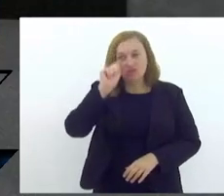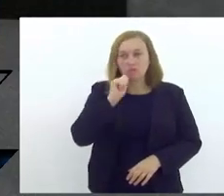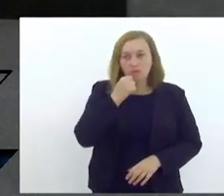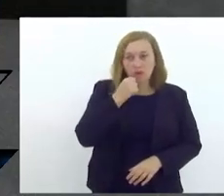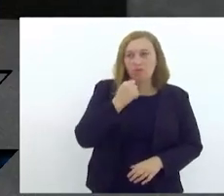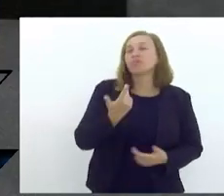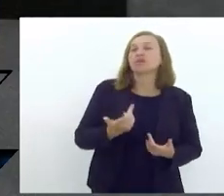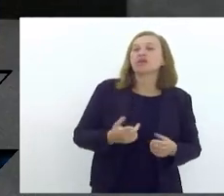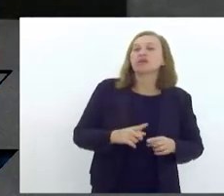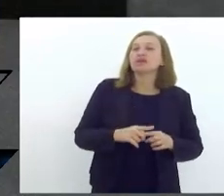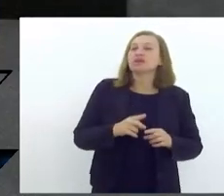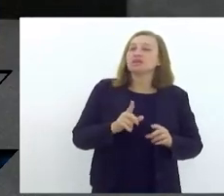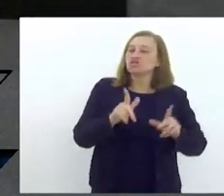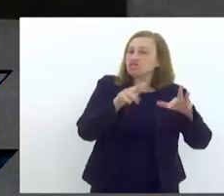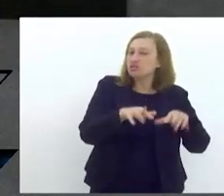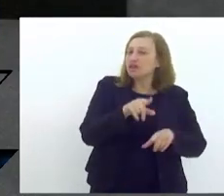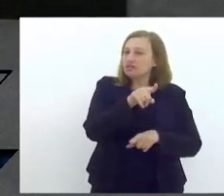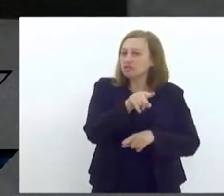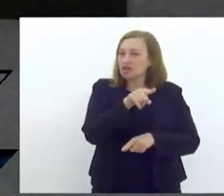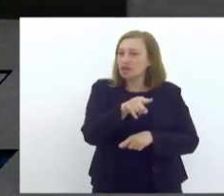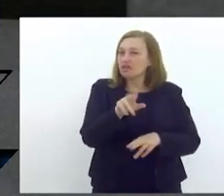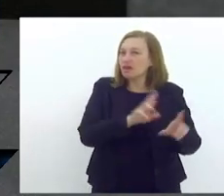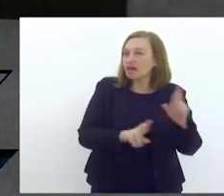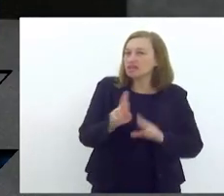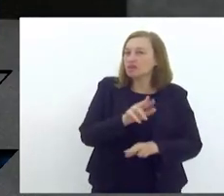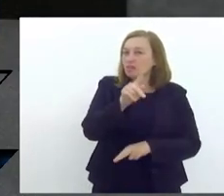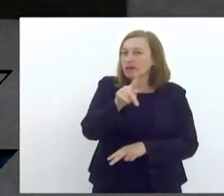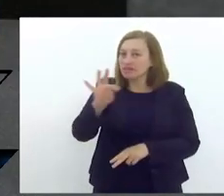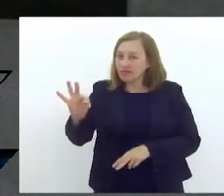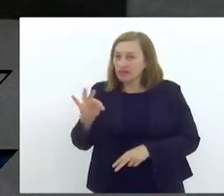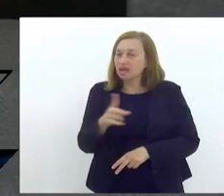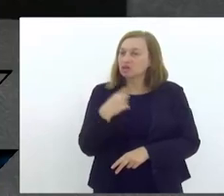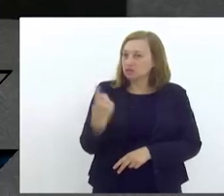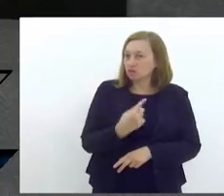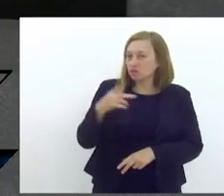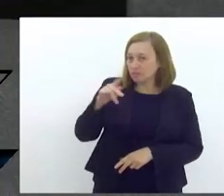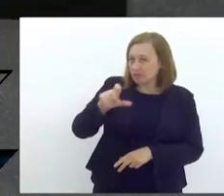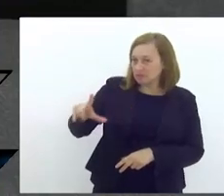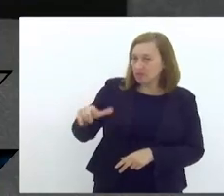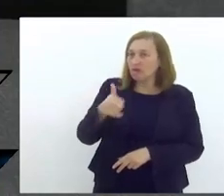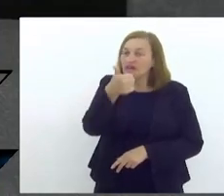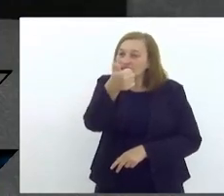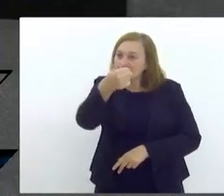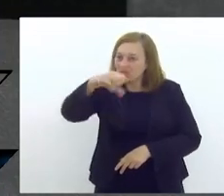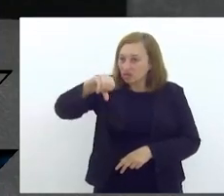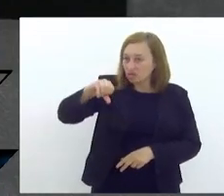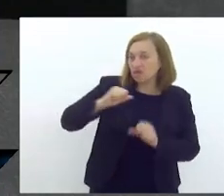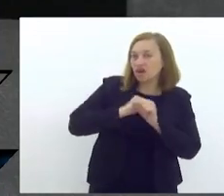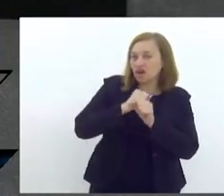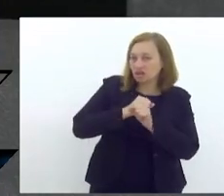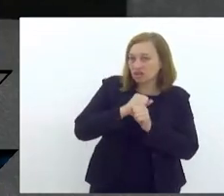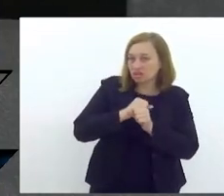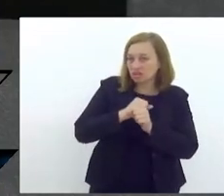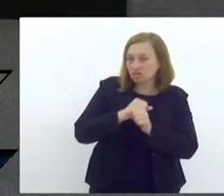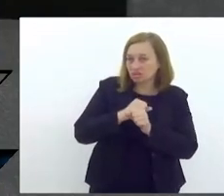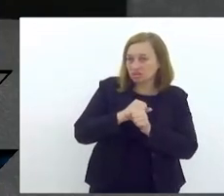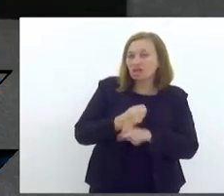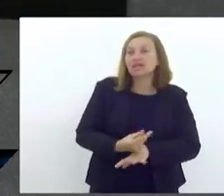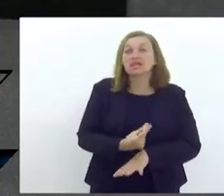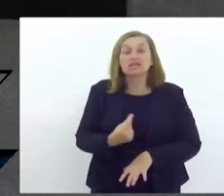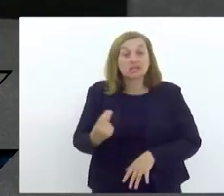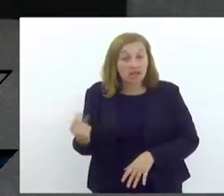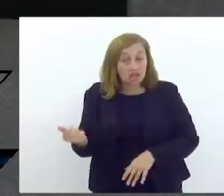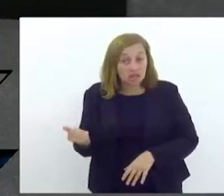sempre naquilo que nós temos de diferente em relação ao PT nós do pessoal estamos a 19 anos somos um partido que saiu